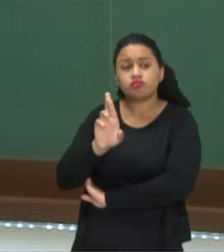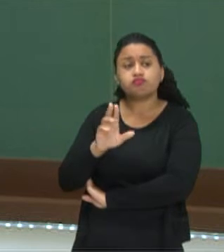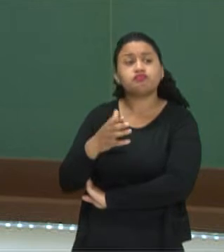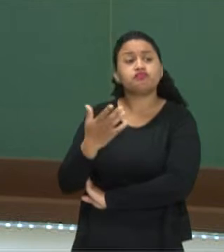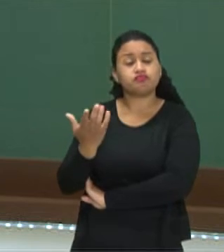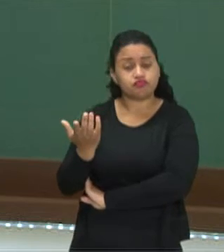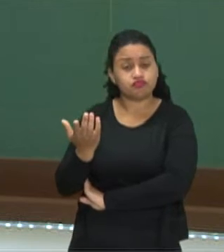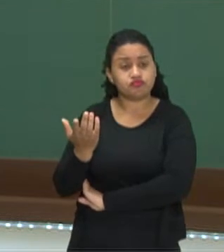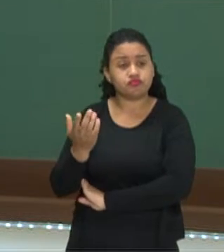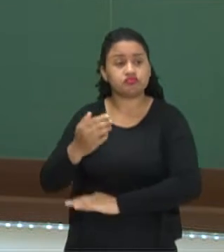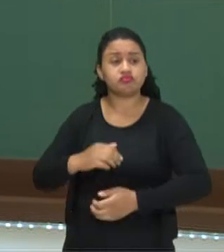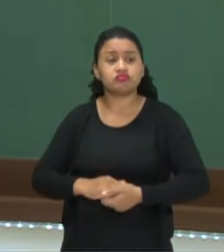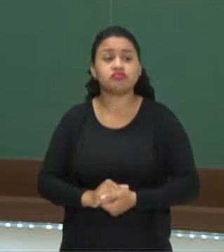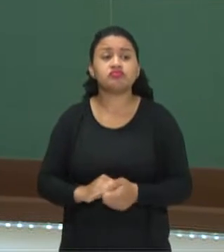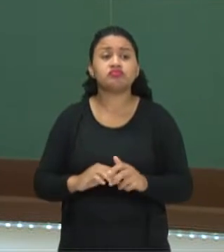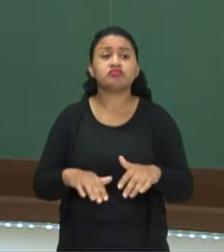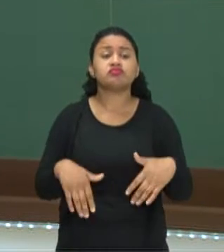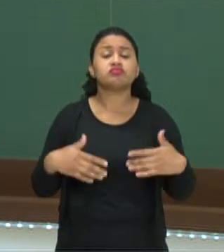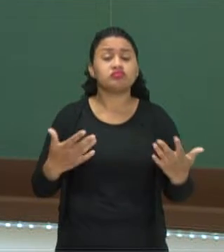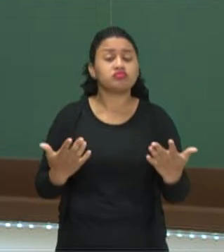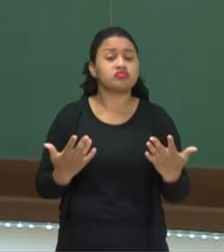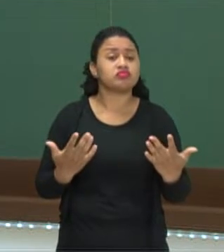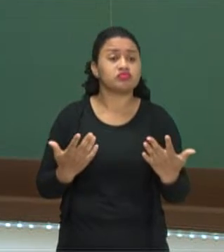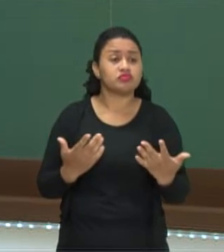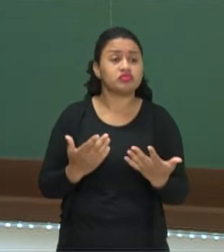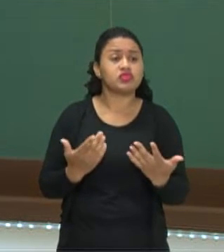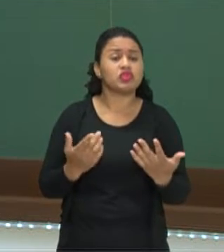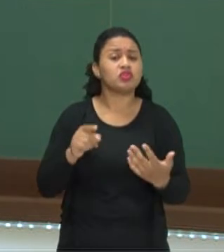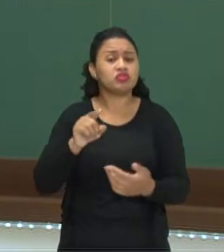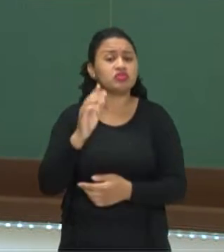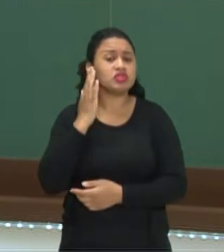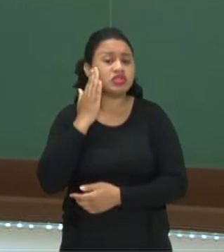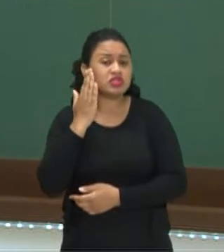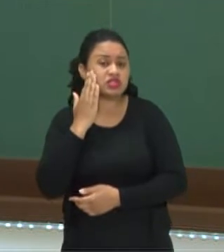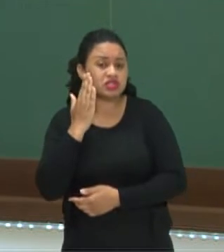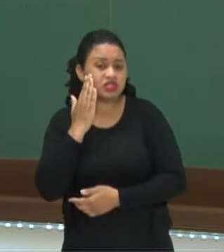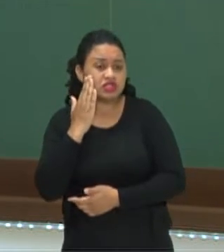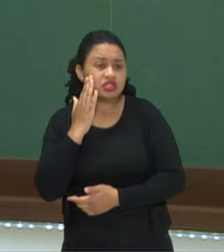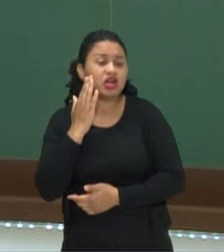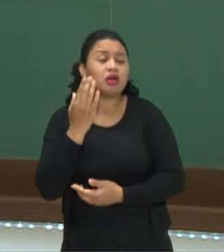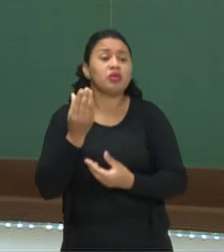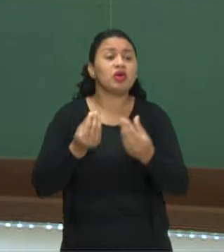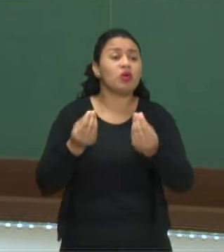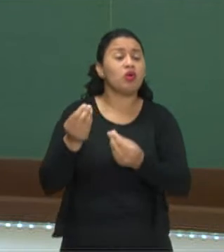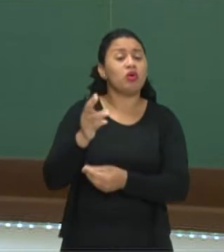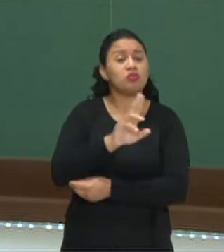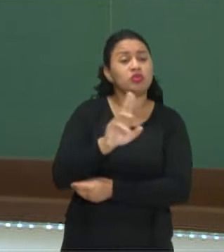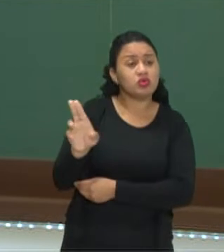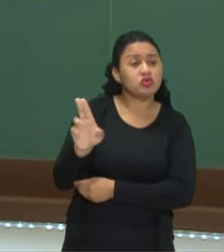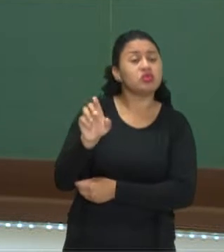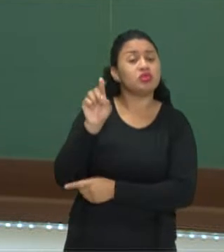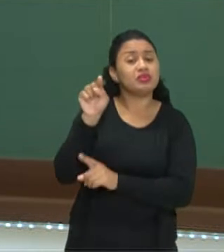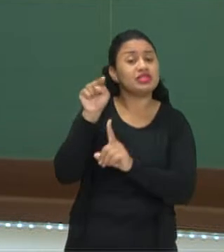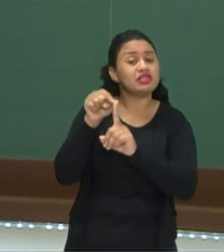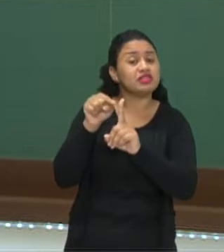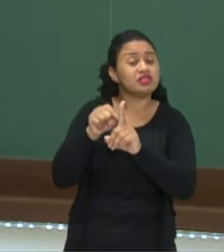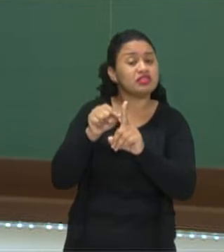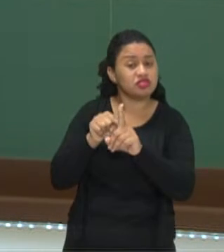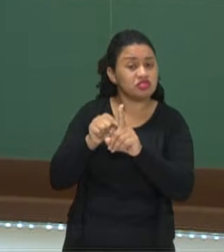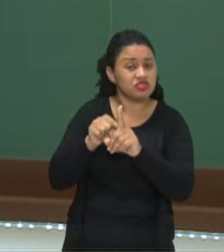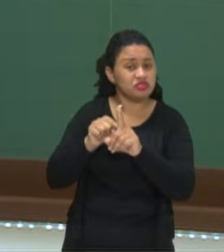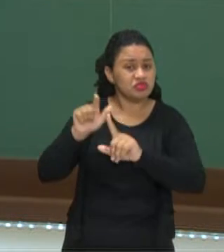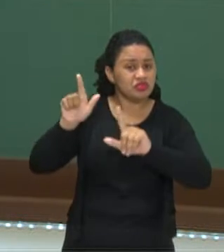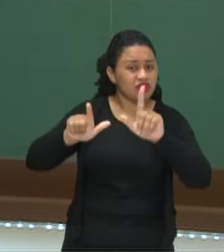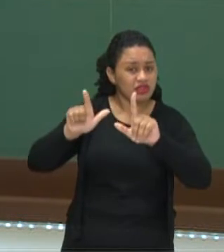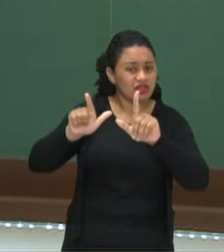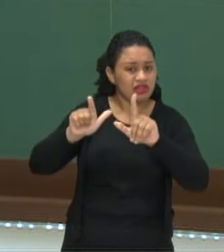of TV program is this? Você sabe como chamaria esse tipo de